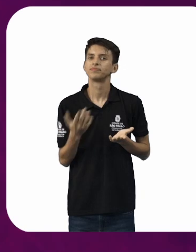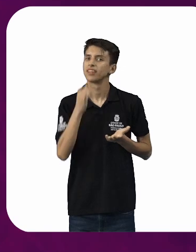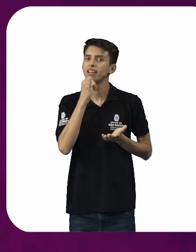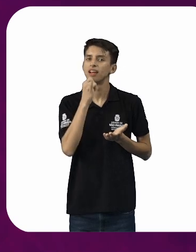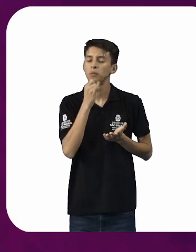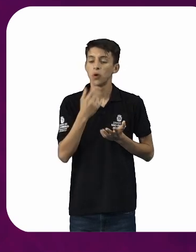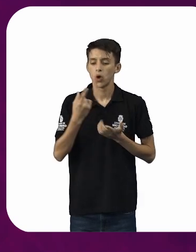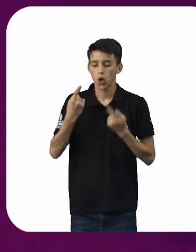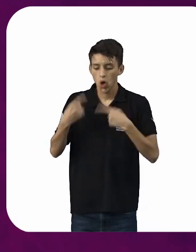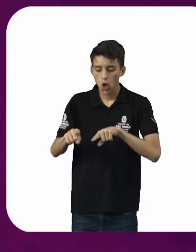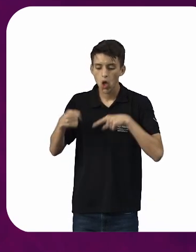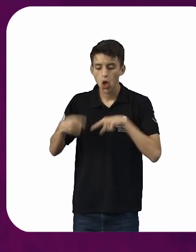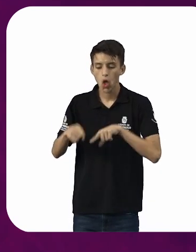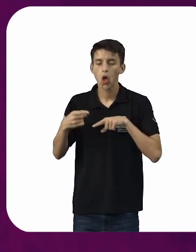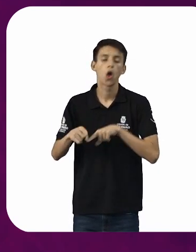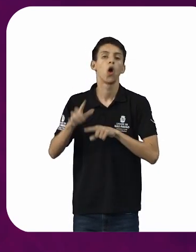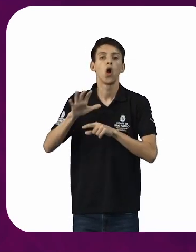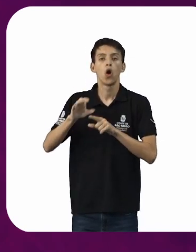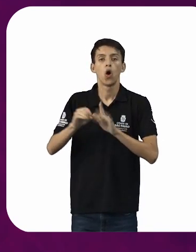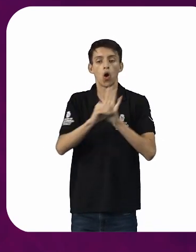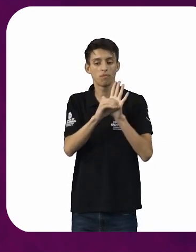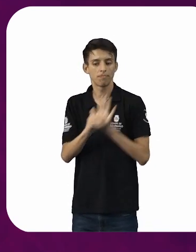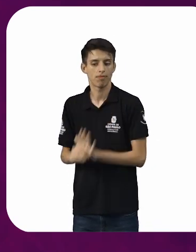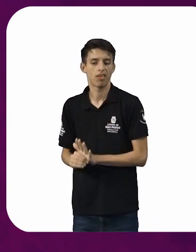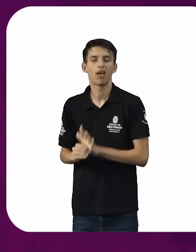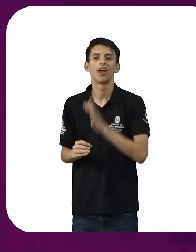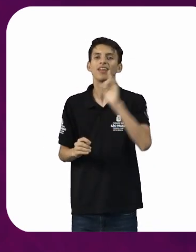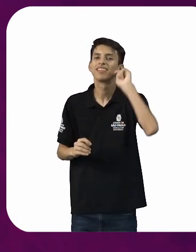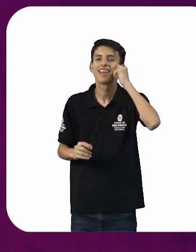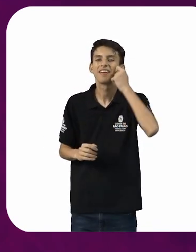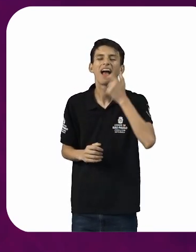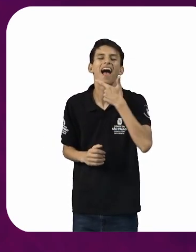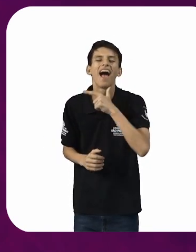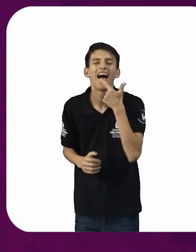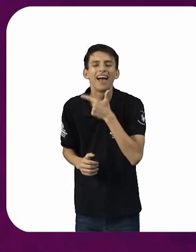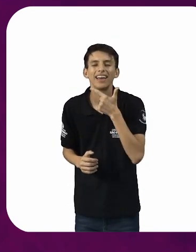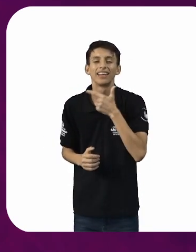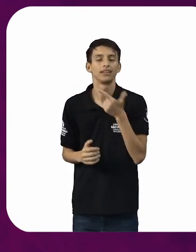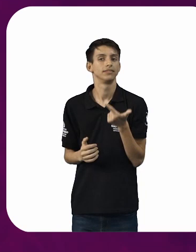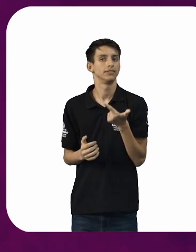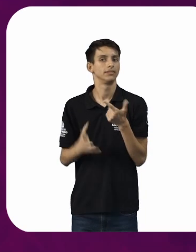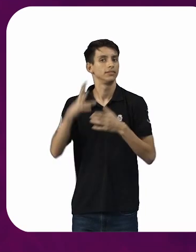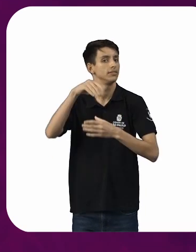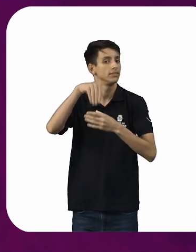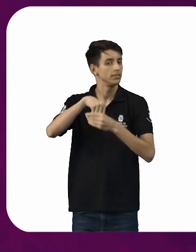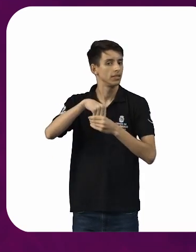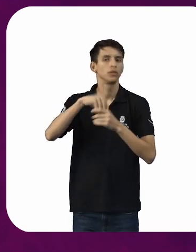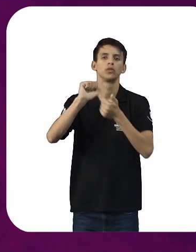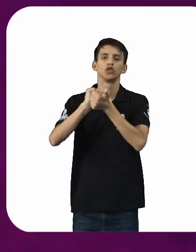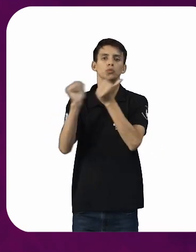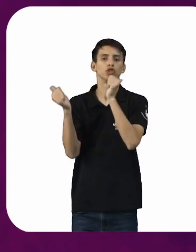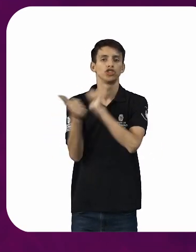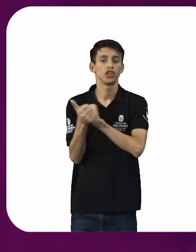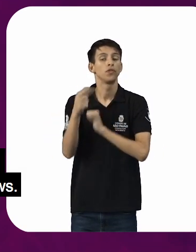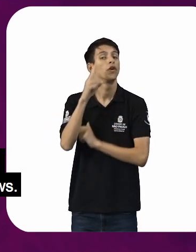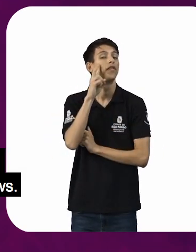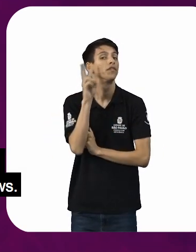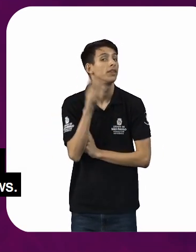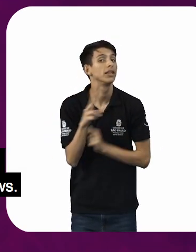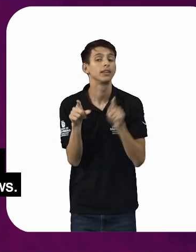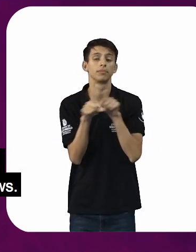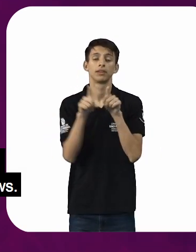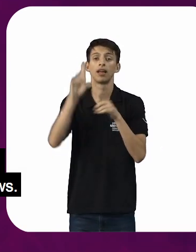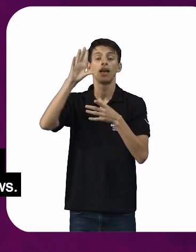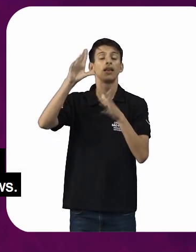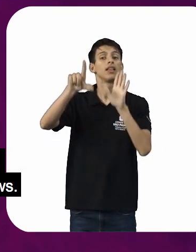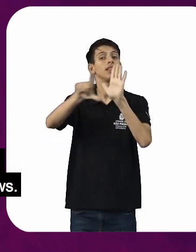naturalizar essas humilhações, né, com o tom de humor, de piada. Dentro do ambiente esportivo, por exemplo, como você disse, a própria